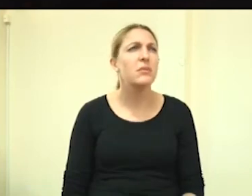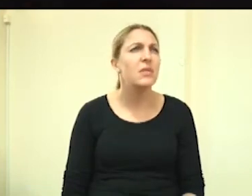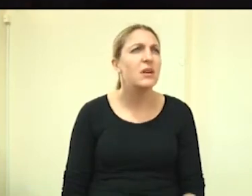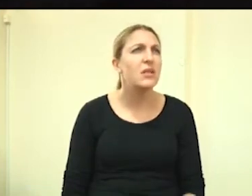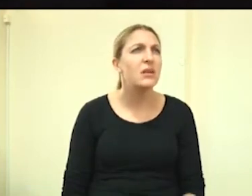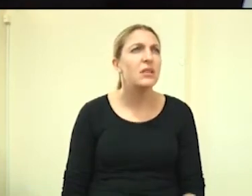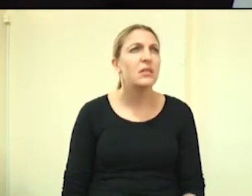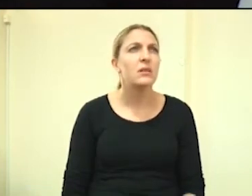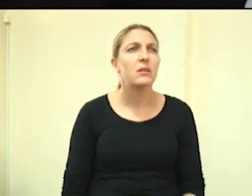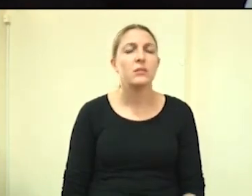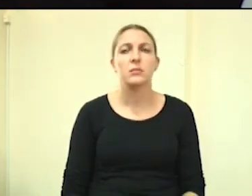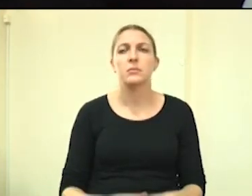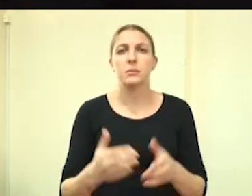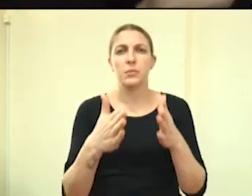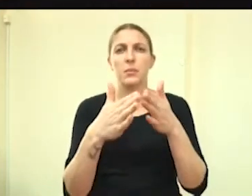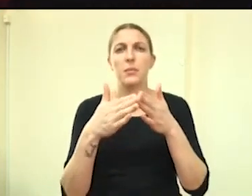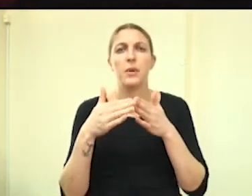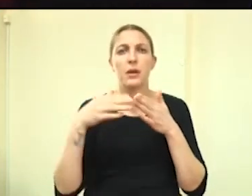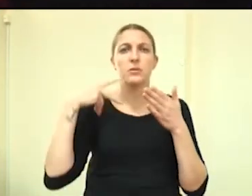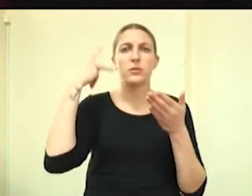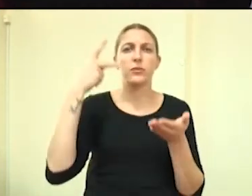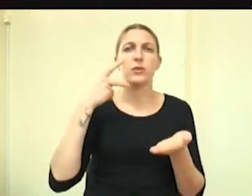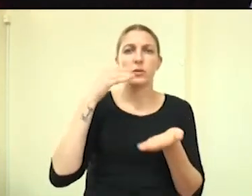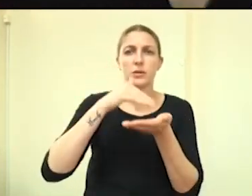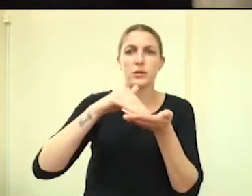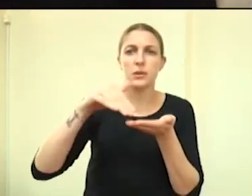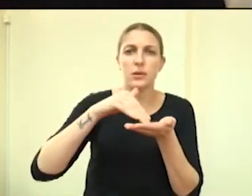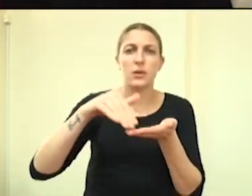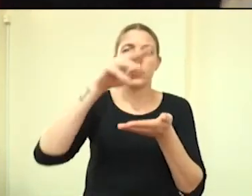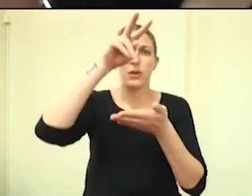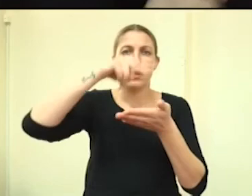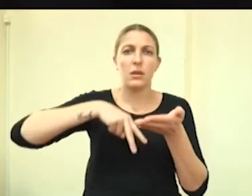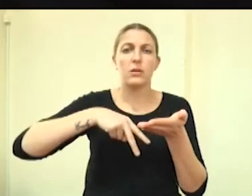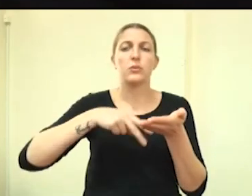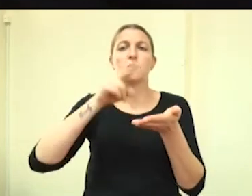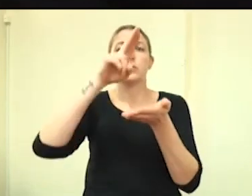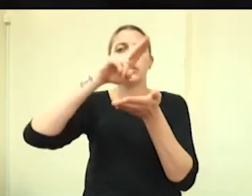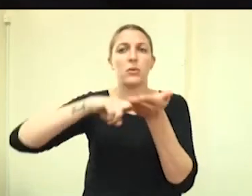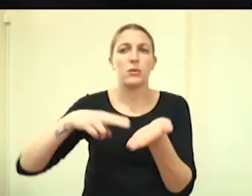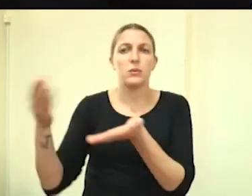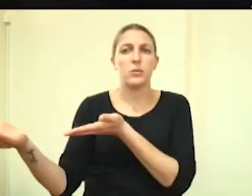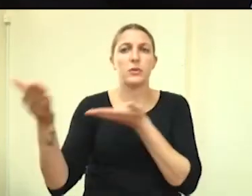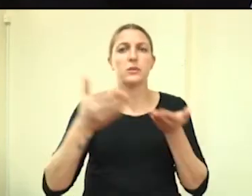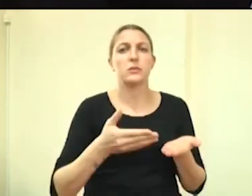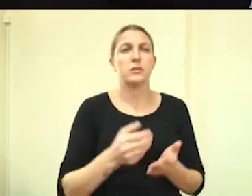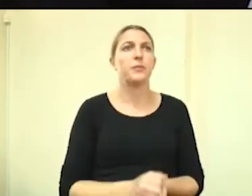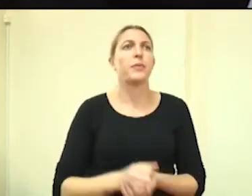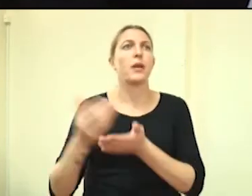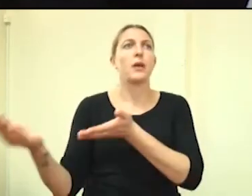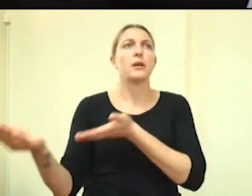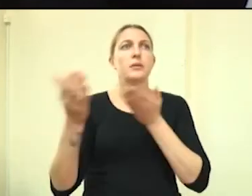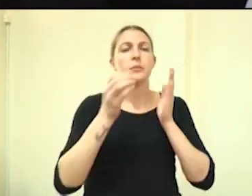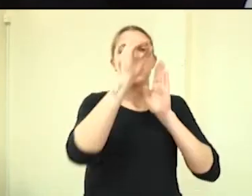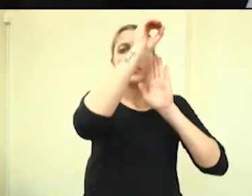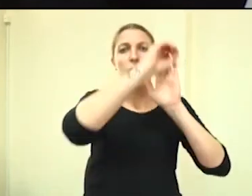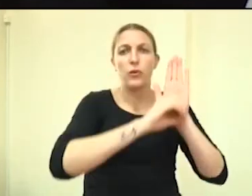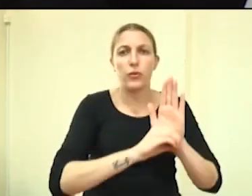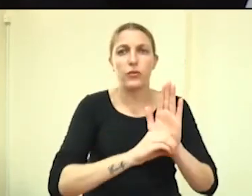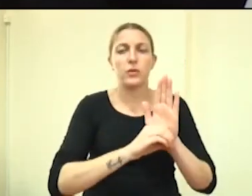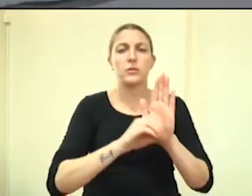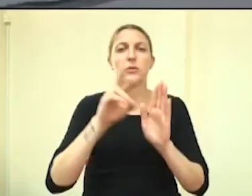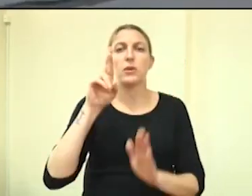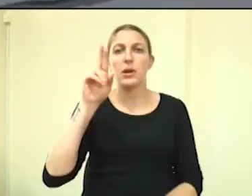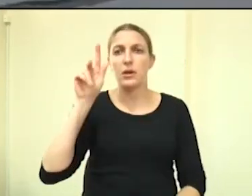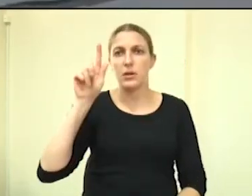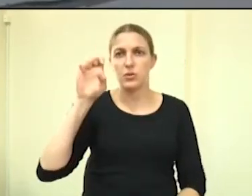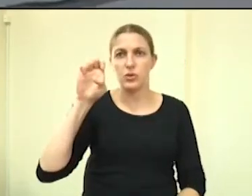Solicito ao vereador secretário que proceda à leitura das correspondências recebidas. Recebido ofício da RGE informando a base